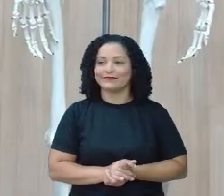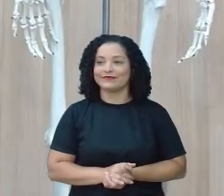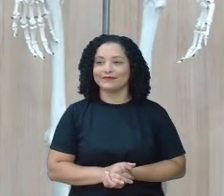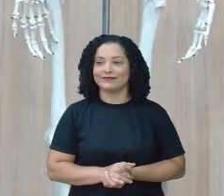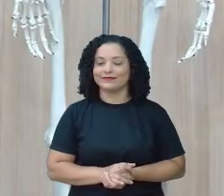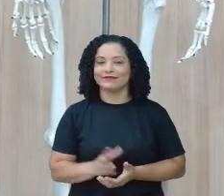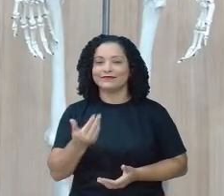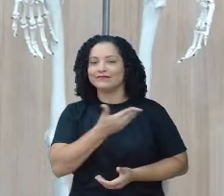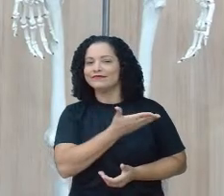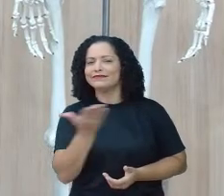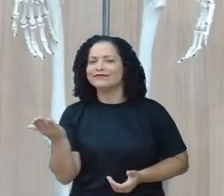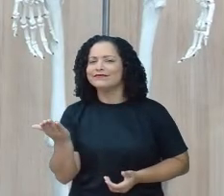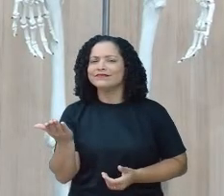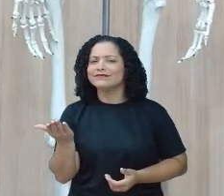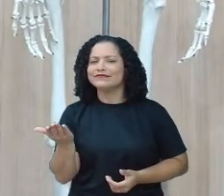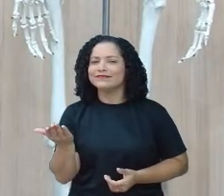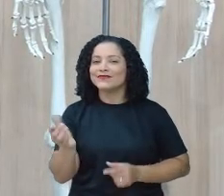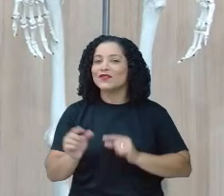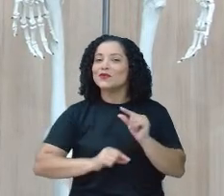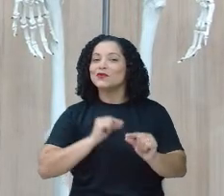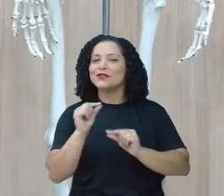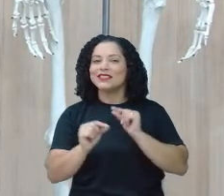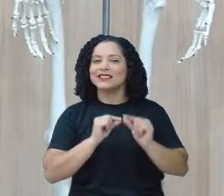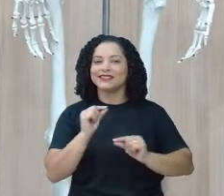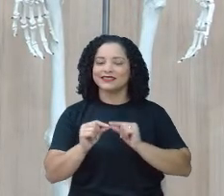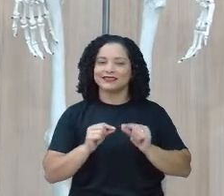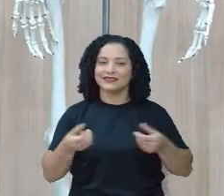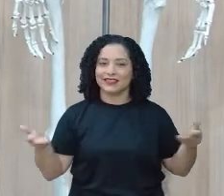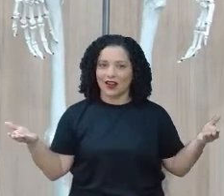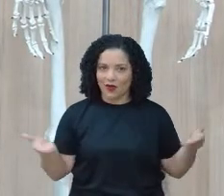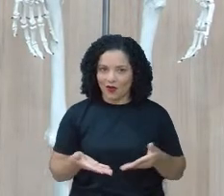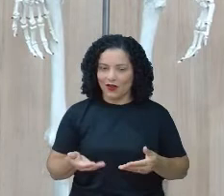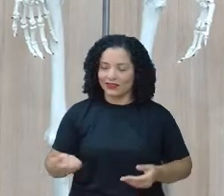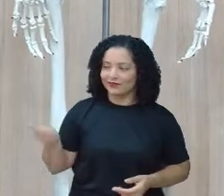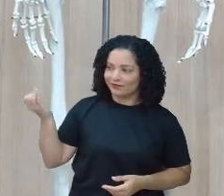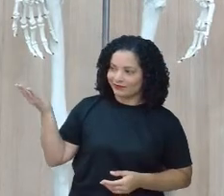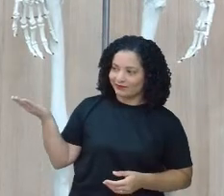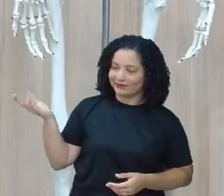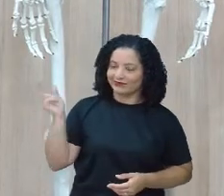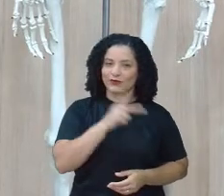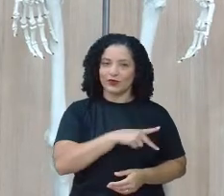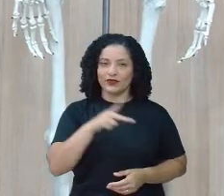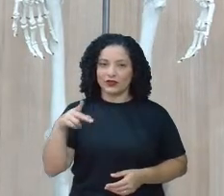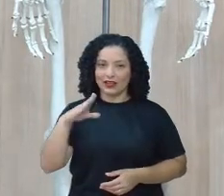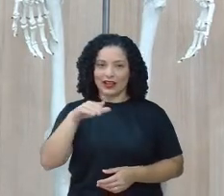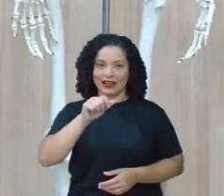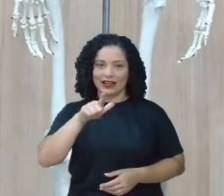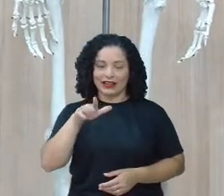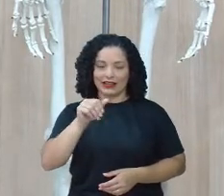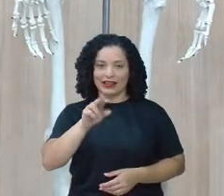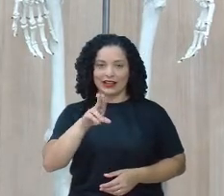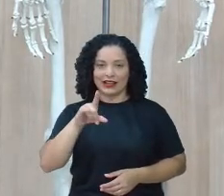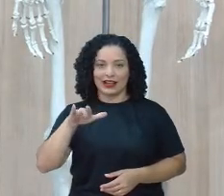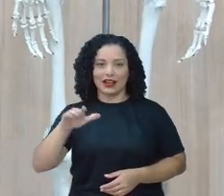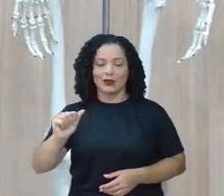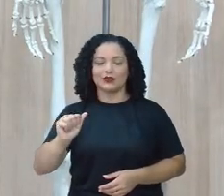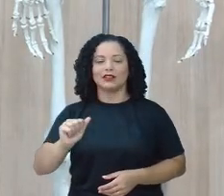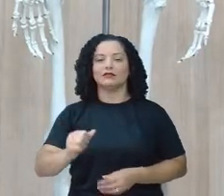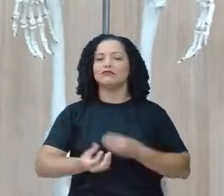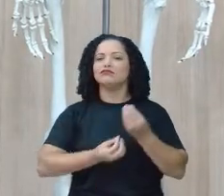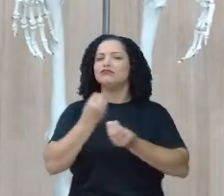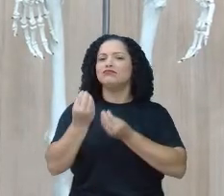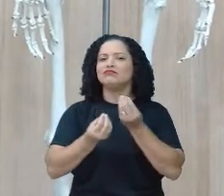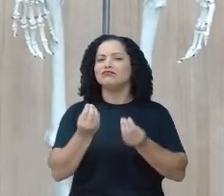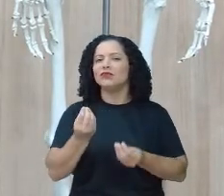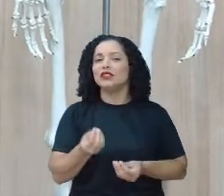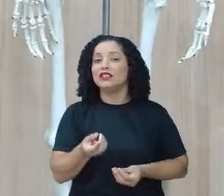O que é que vocês acham aí, pessoal? Então, agora eu vou passar para a professora Cláudia. E eu quero ver, Cláudia, como é que os alunos vão colocar